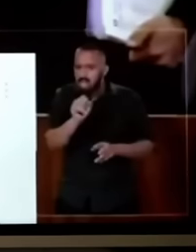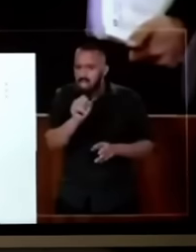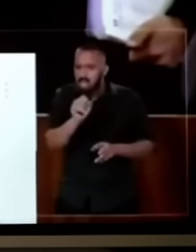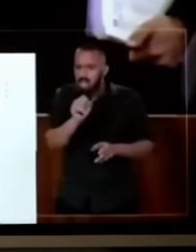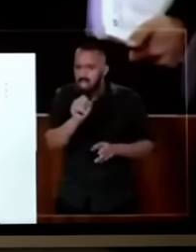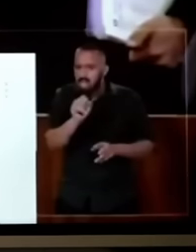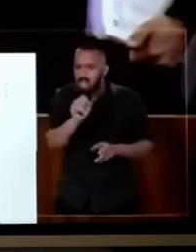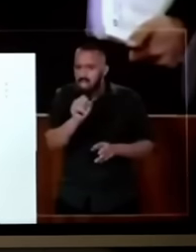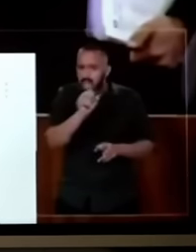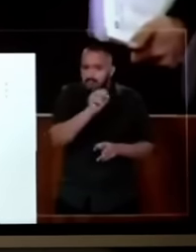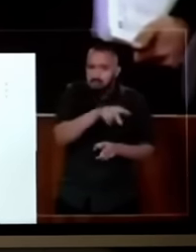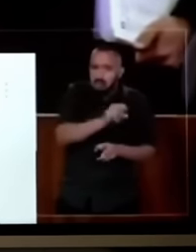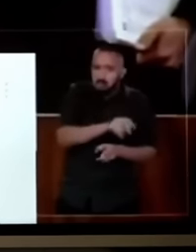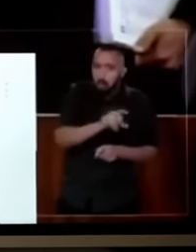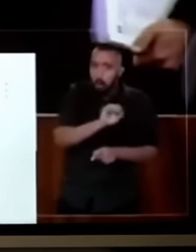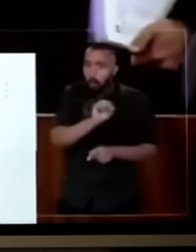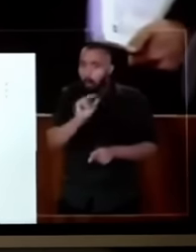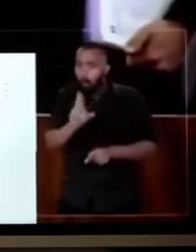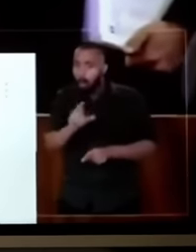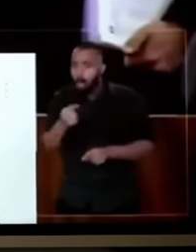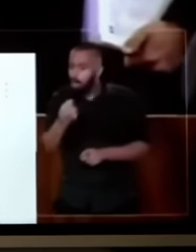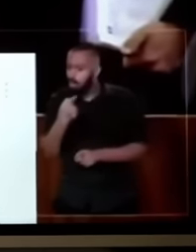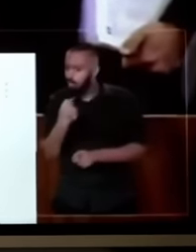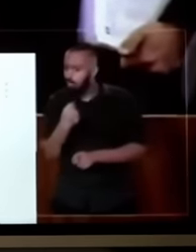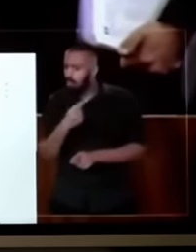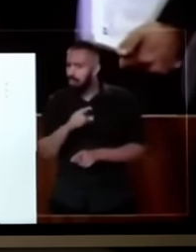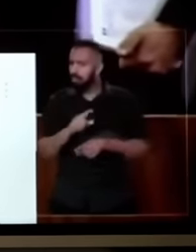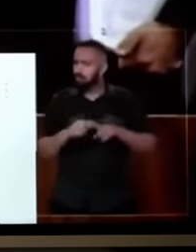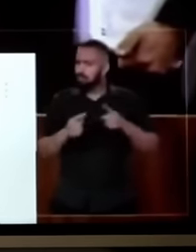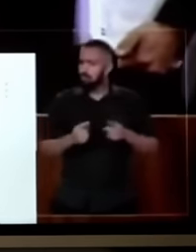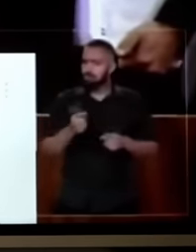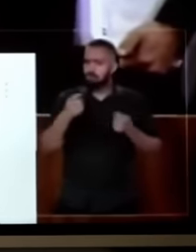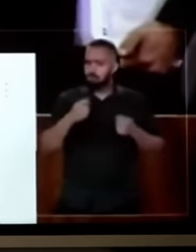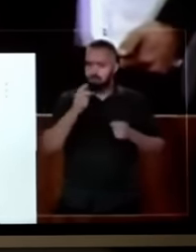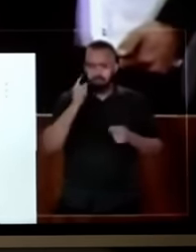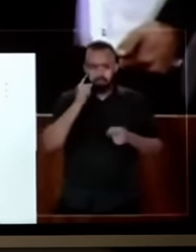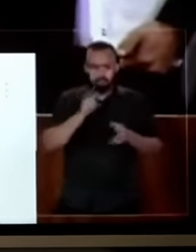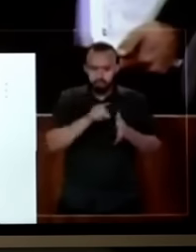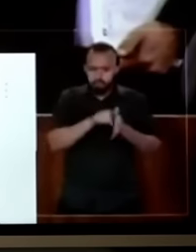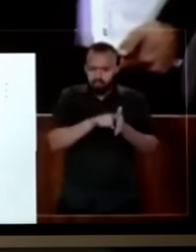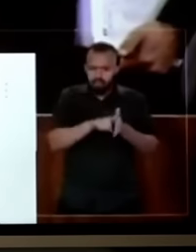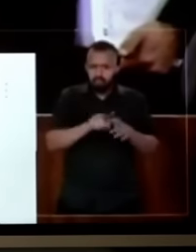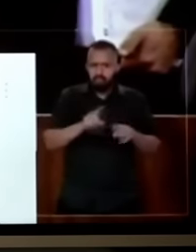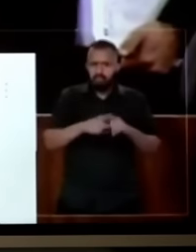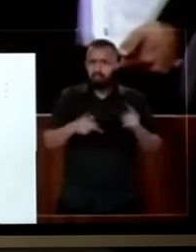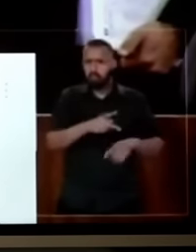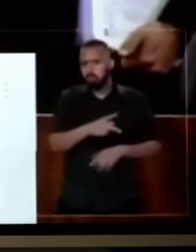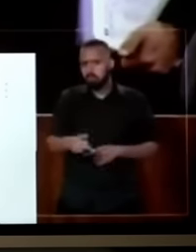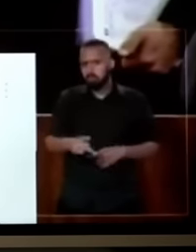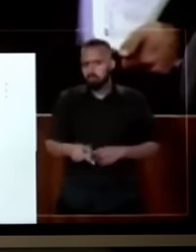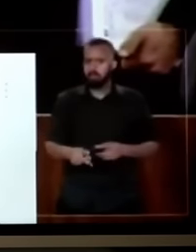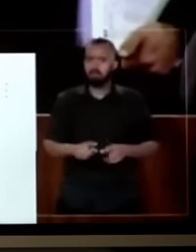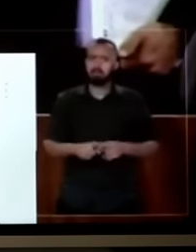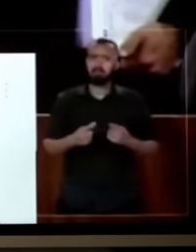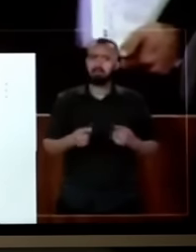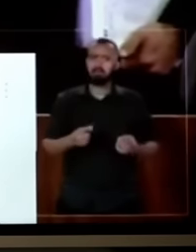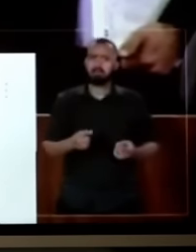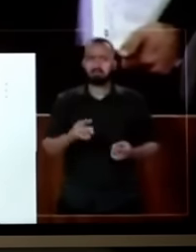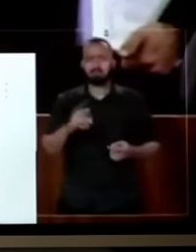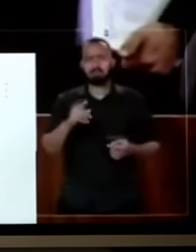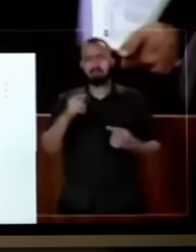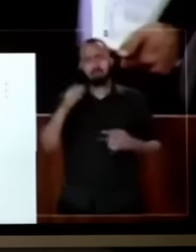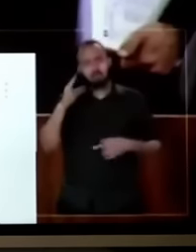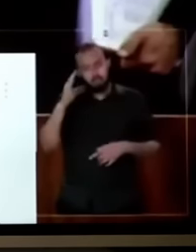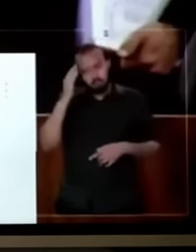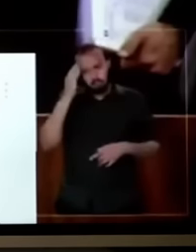pouquinho da Constituição. Sem nenhum comprometimento, presidente, quanto à inteireza